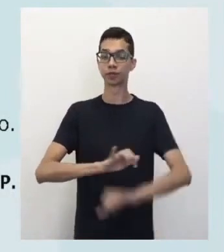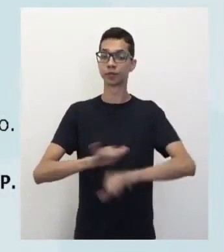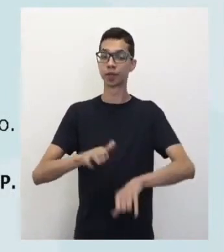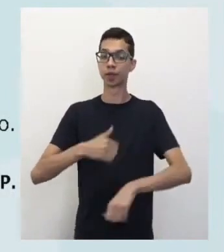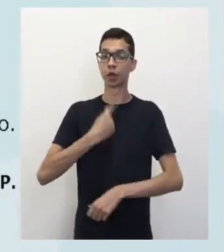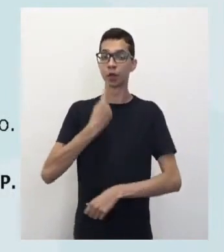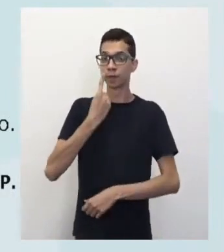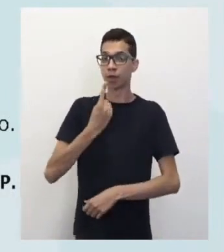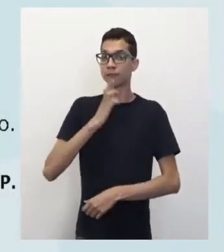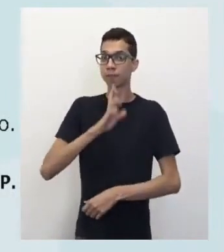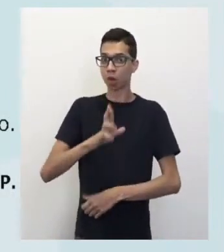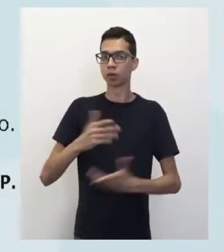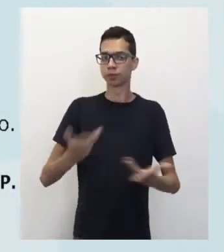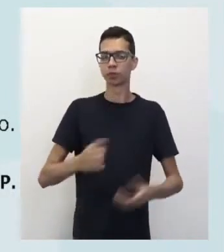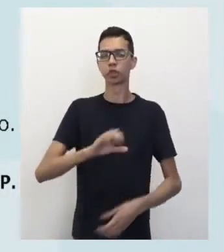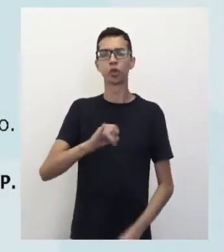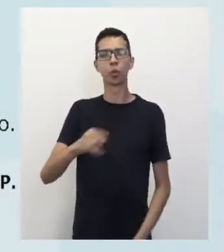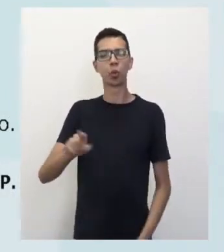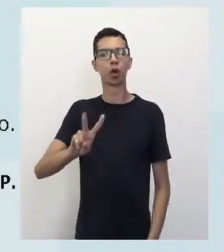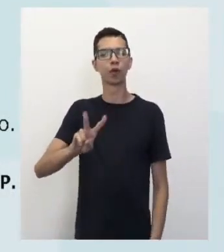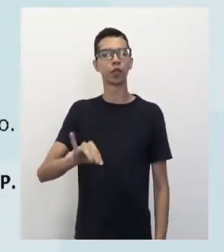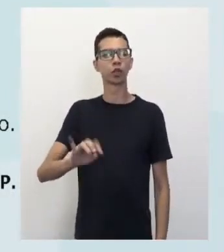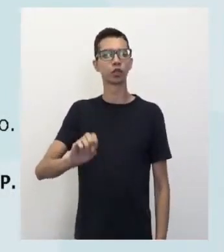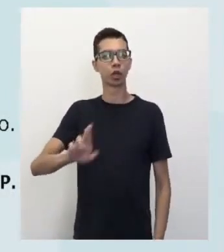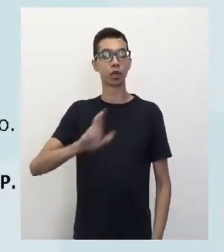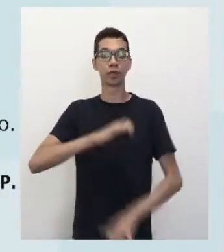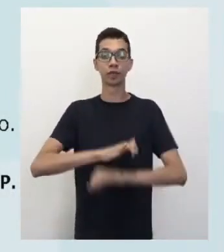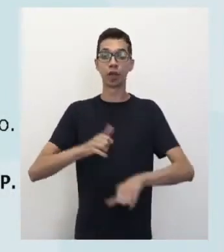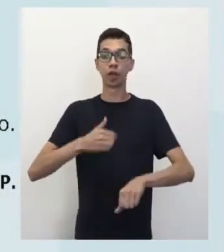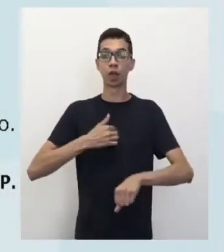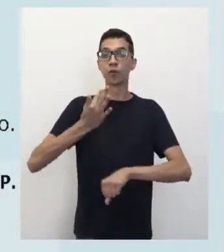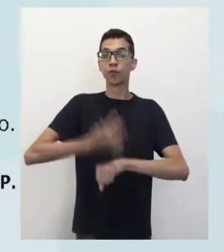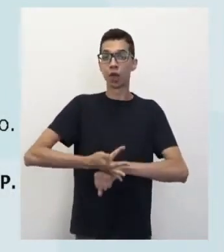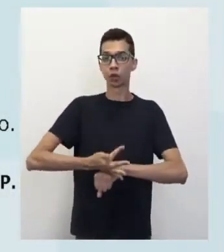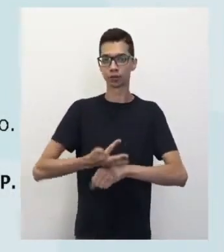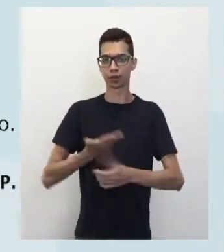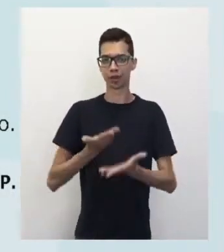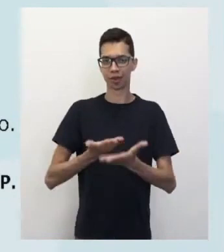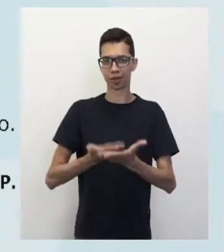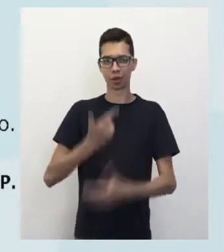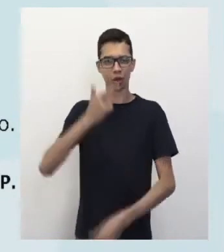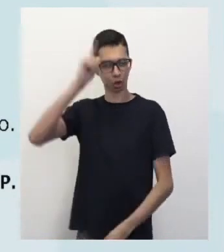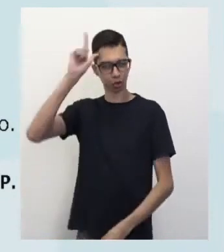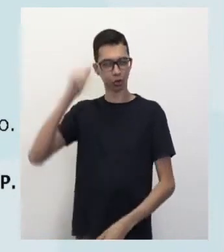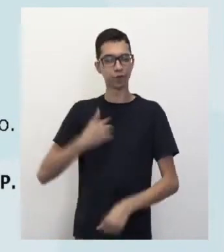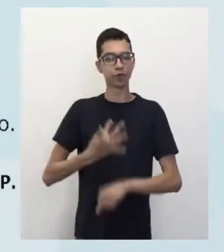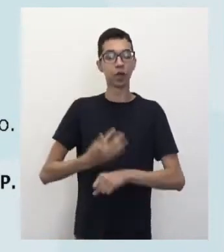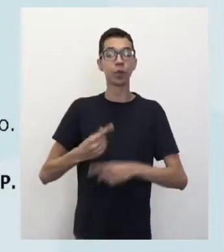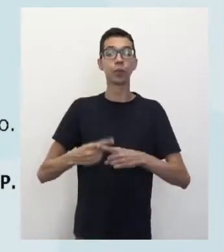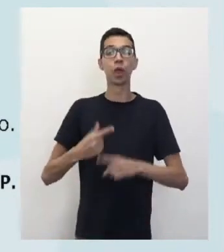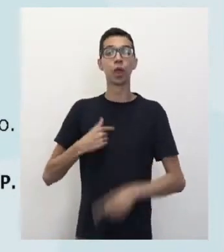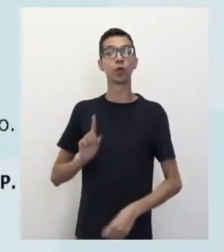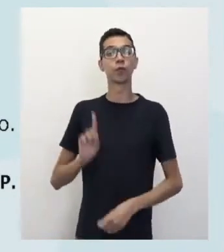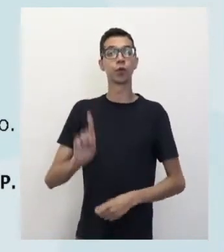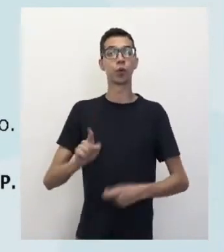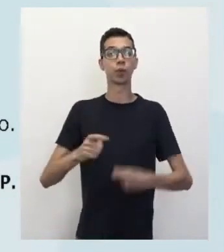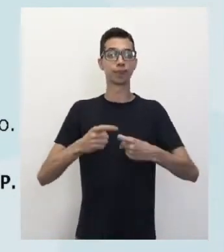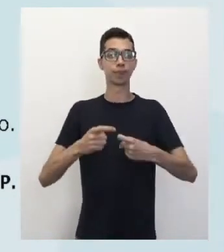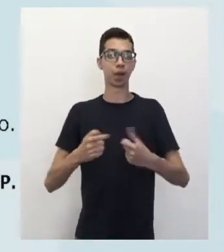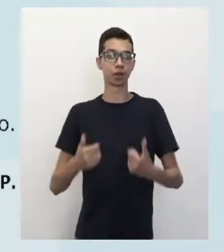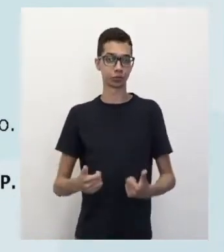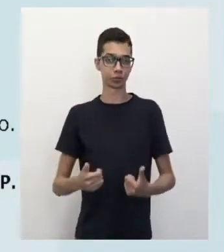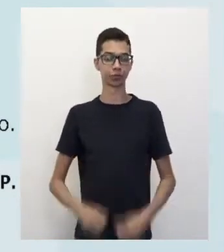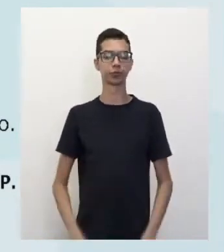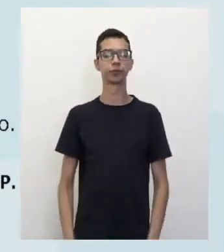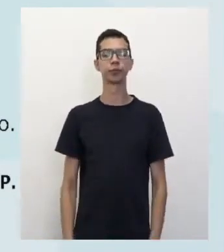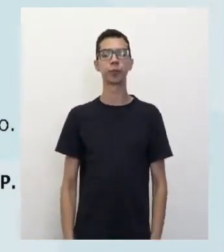tela, ó, o aluno João Vitor ficou, faltei a aula ontem, pois fui ao médico, né?